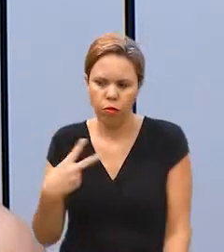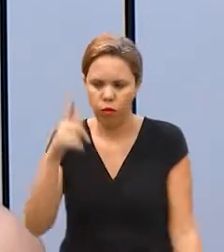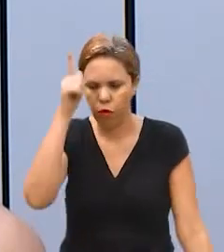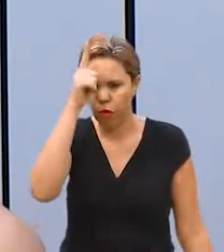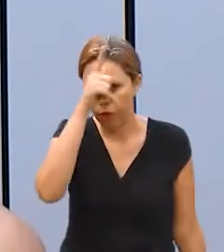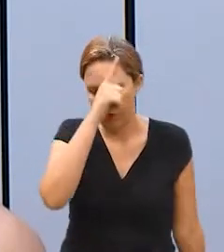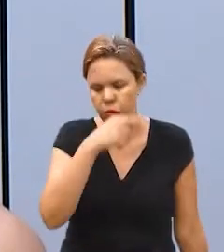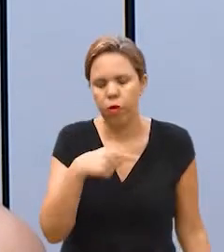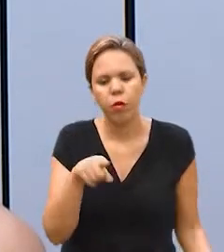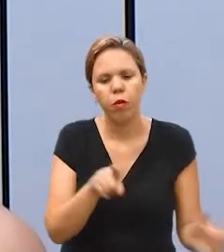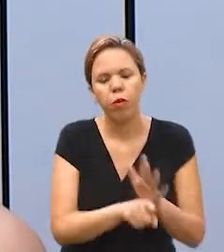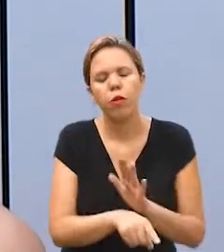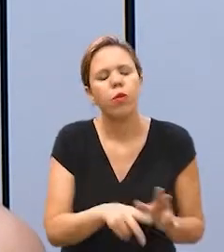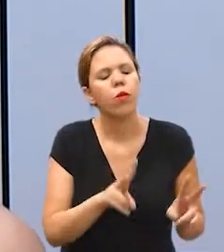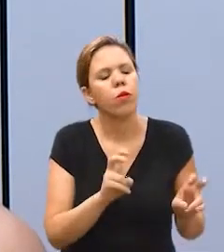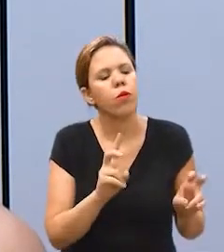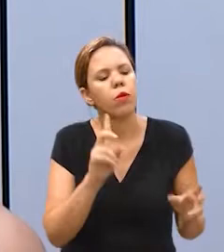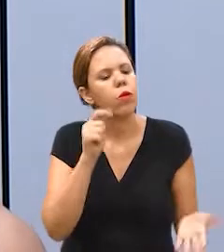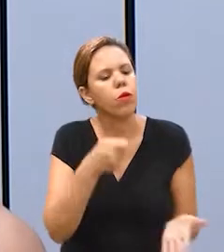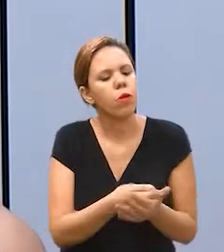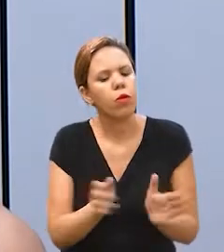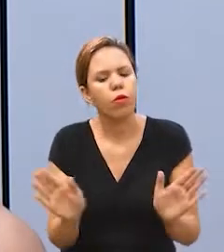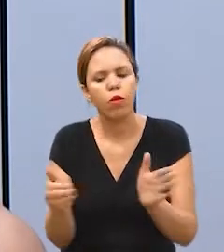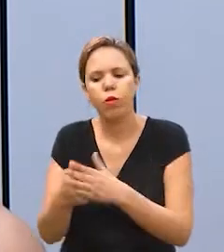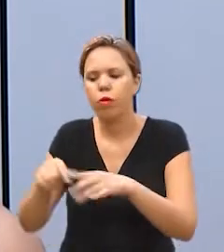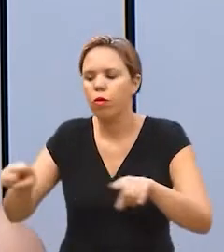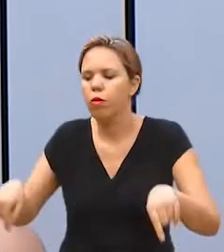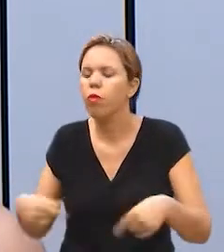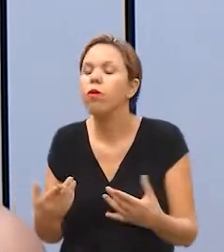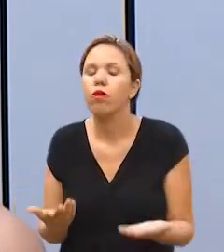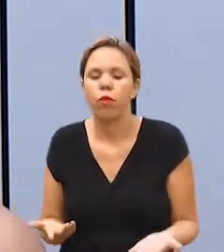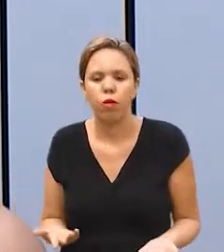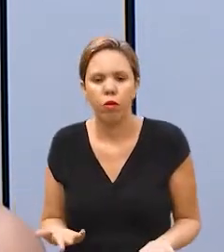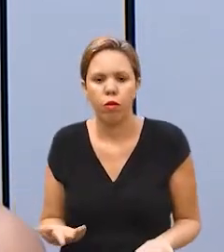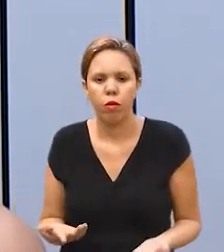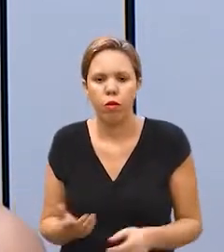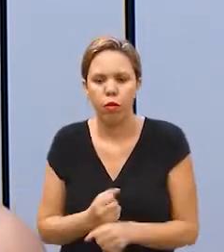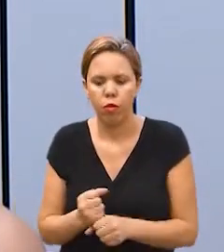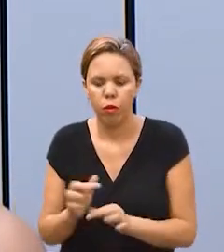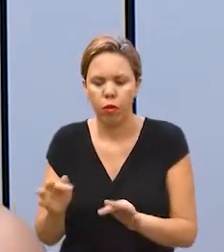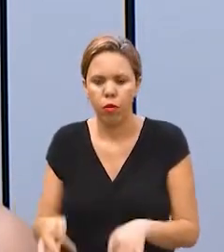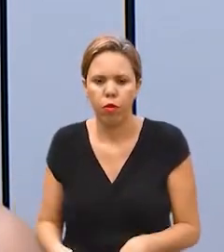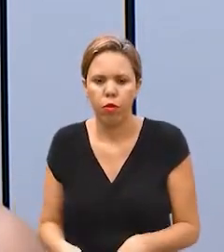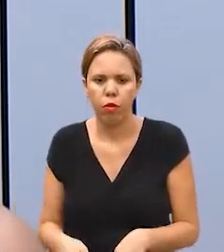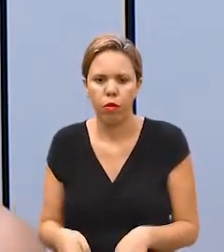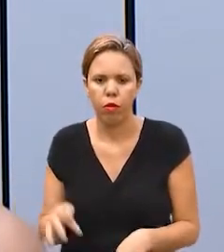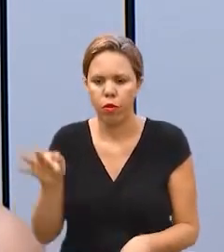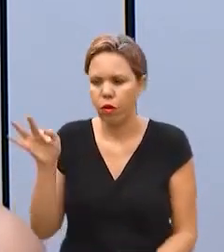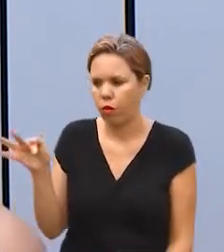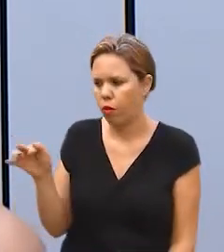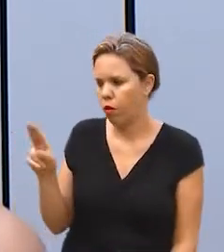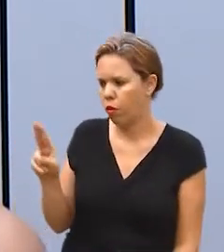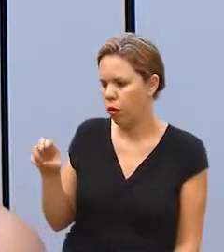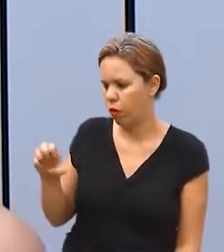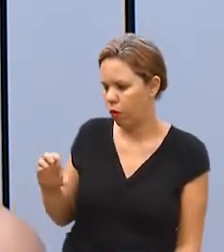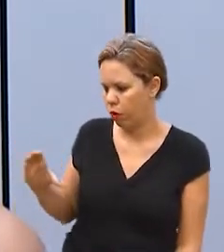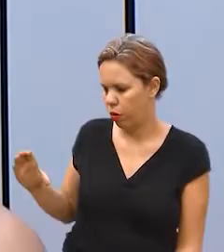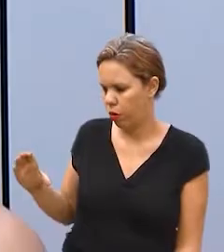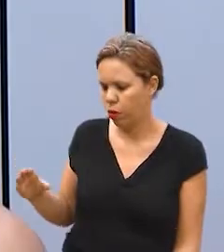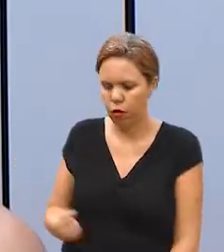essa decisão do fechamento das salas de aula, que é dos anos finais, né? A FUMEC é dos anos iniciais do